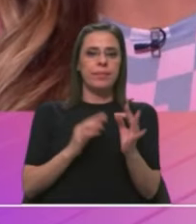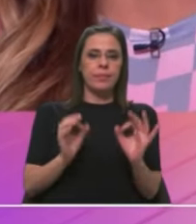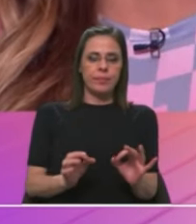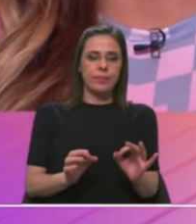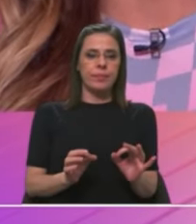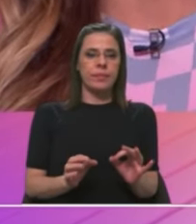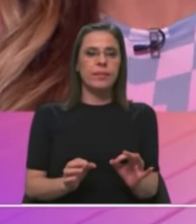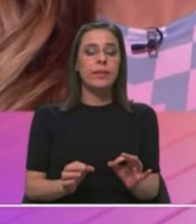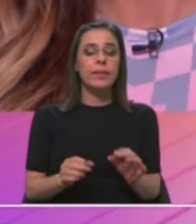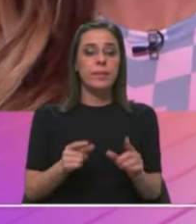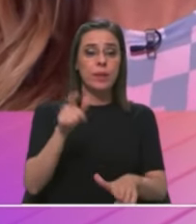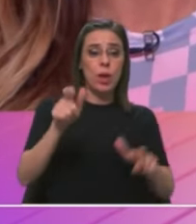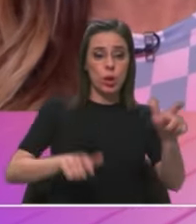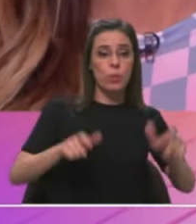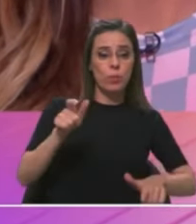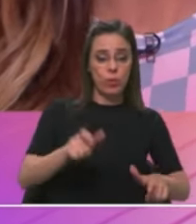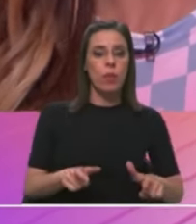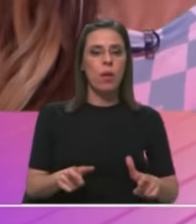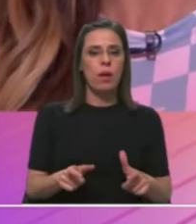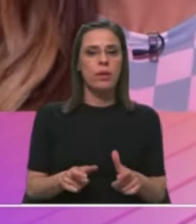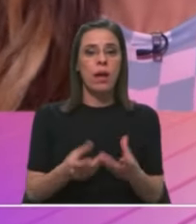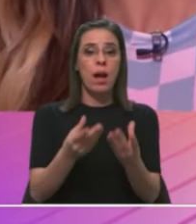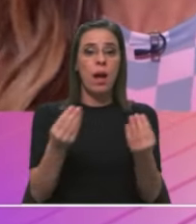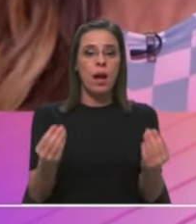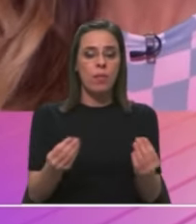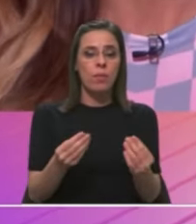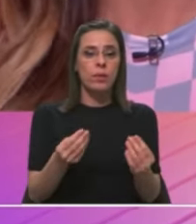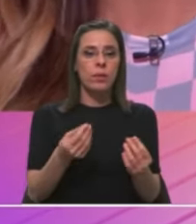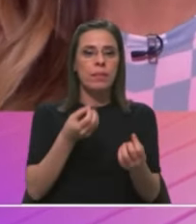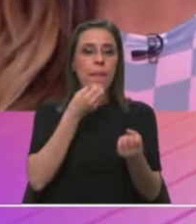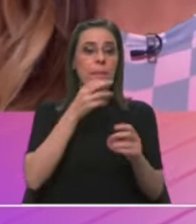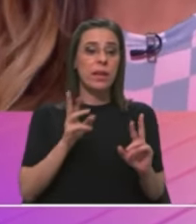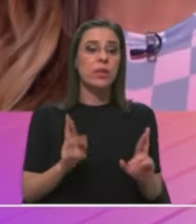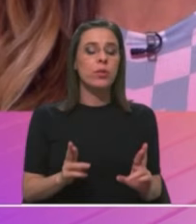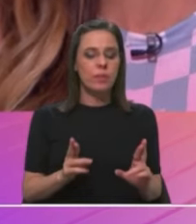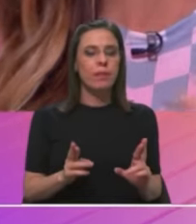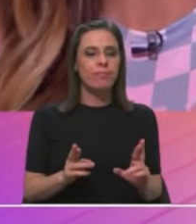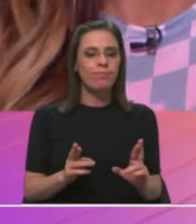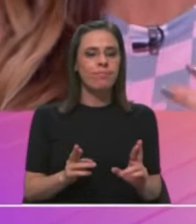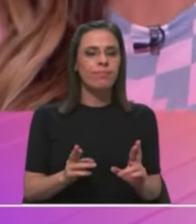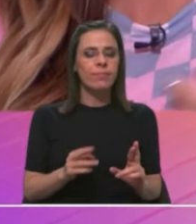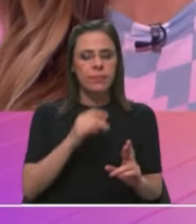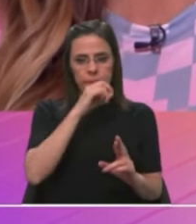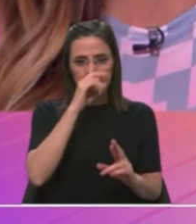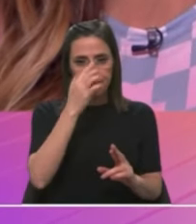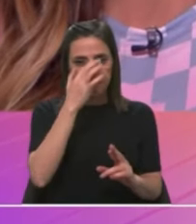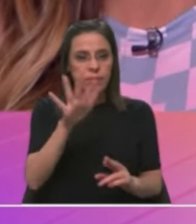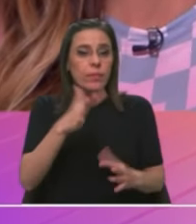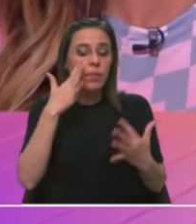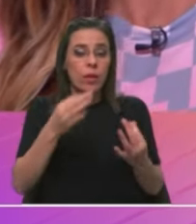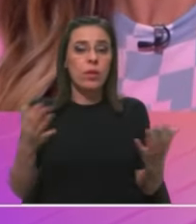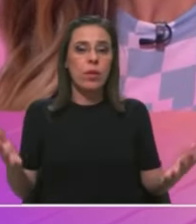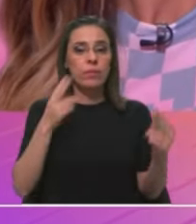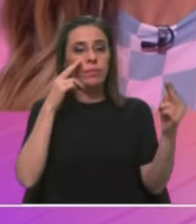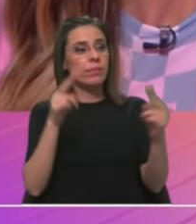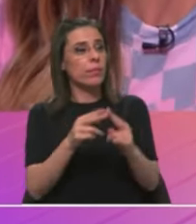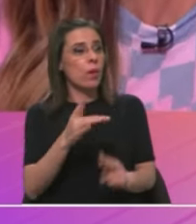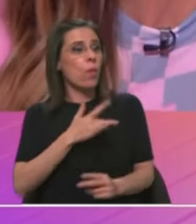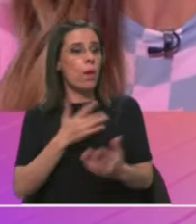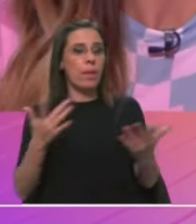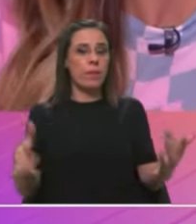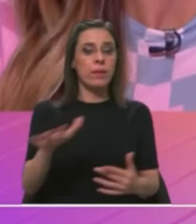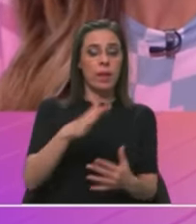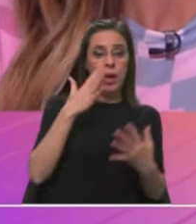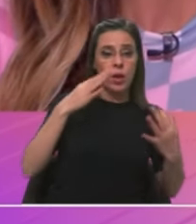que aquelas pessoas que ali estão Muitas delas já perderam a esperança às vezes num numa em situações normais de encontrarem o amor em em